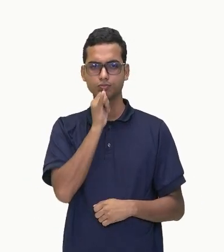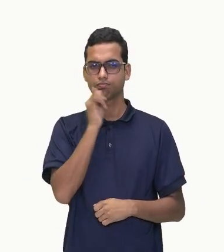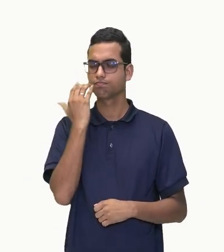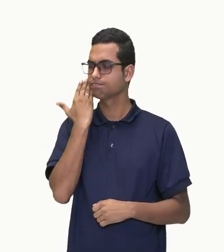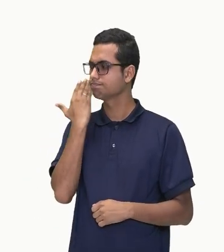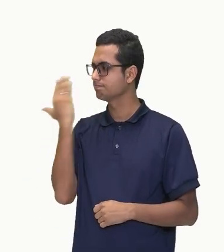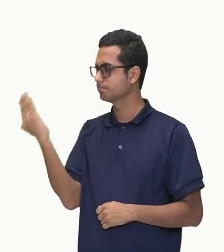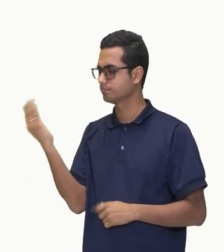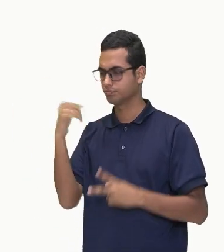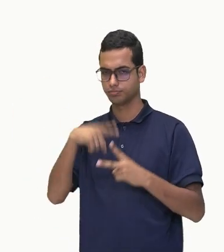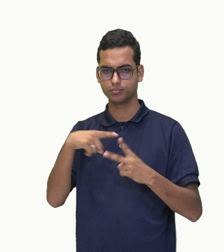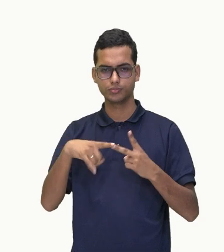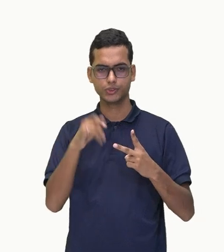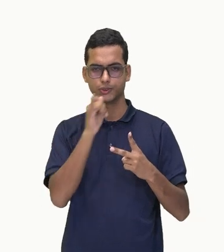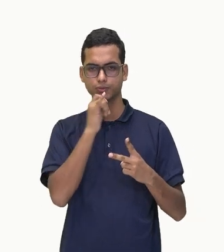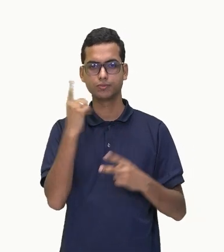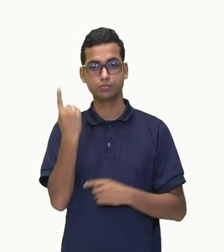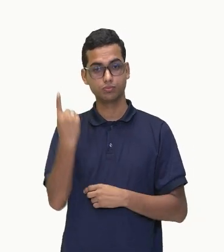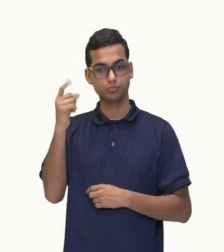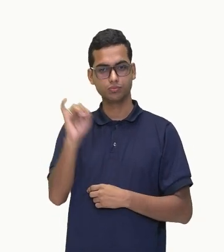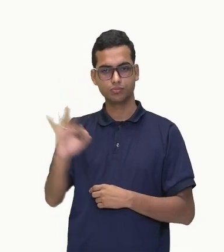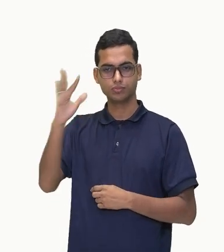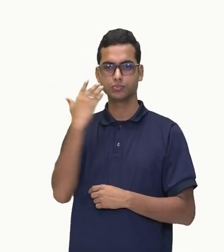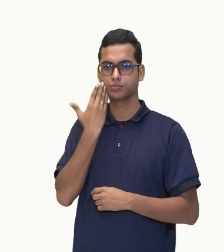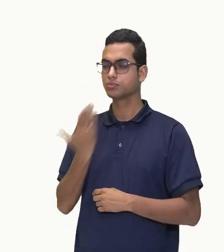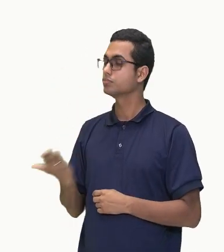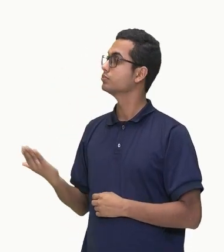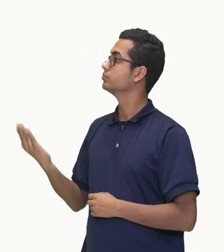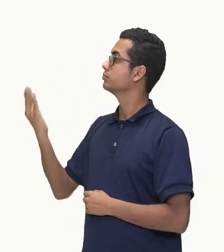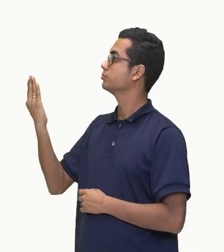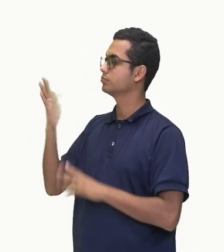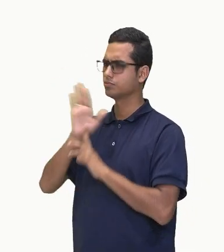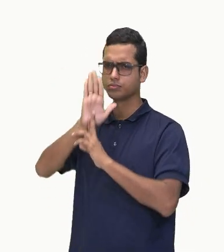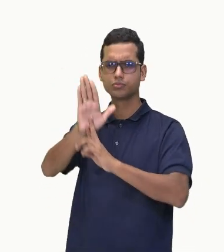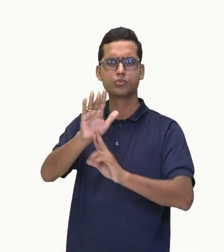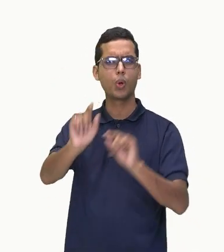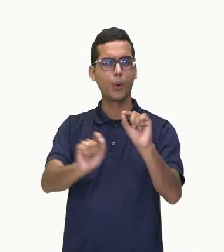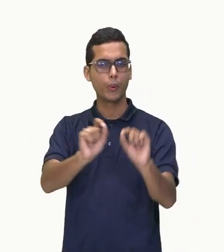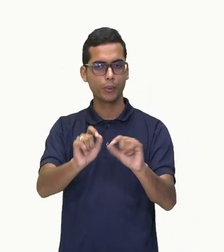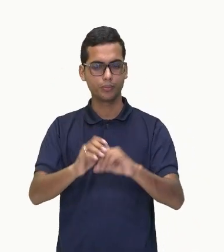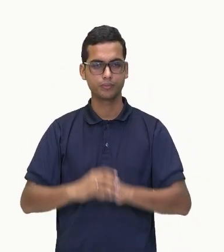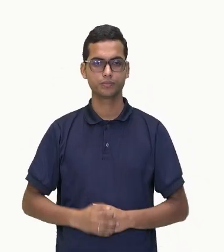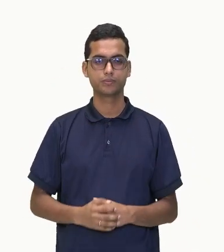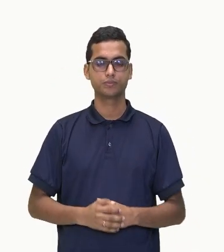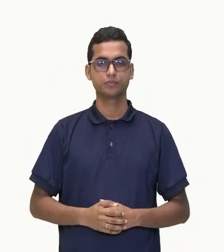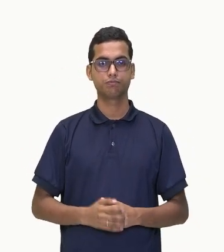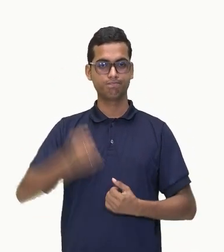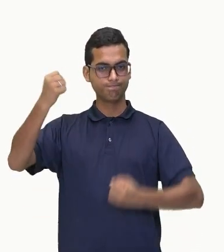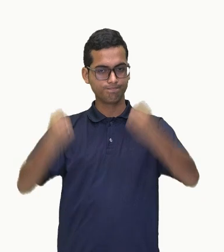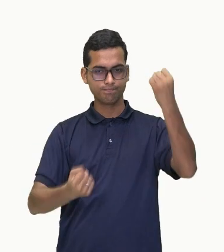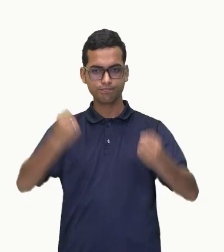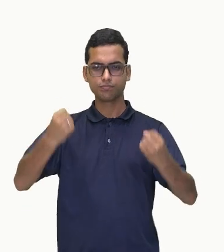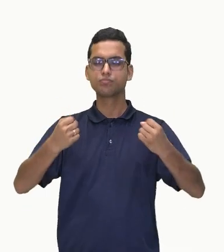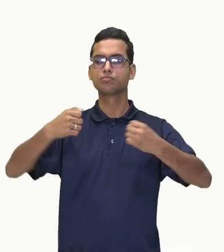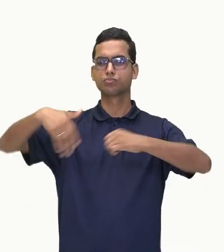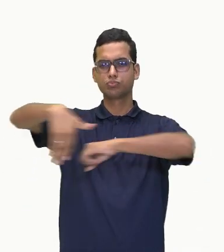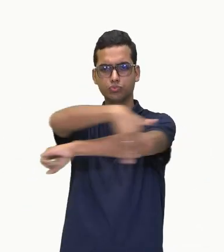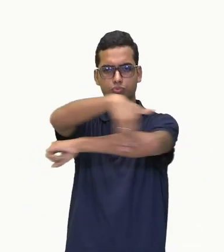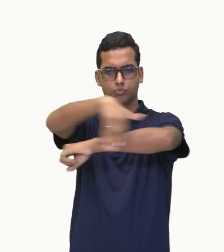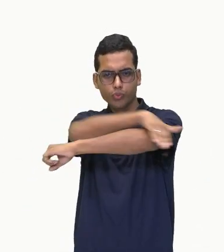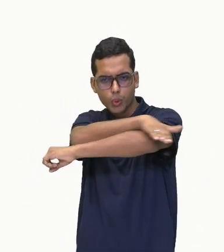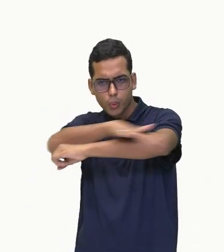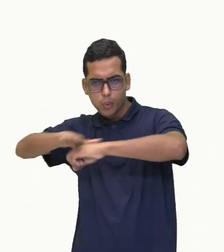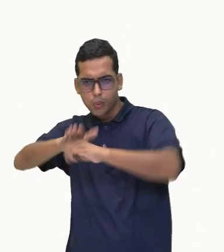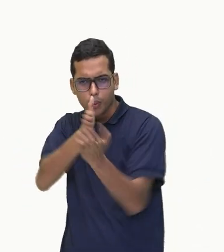2 exemplos com uma imagem, que representa o seguinte: um carro viajando em uma estrada reta,